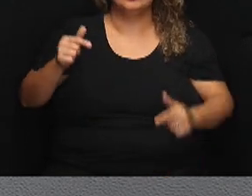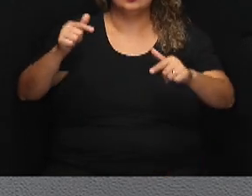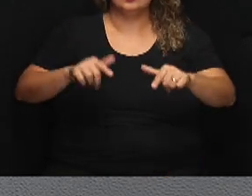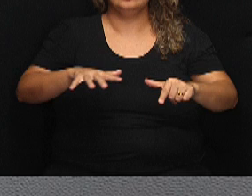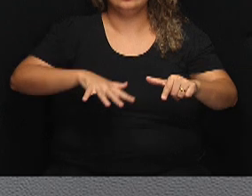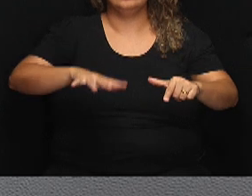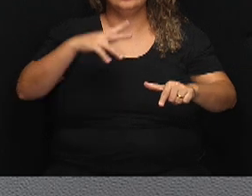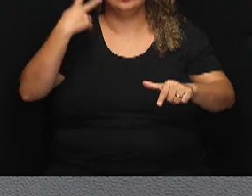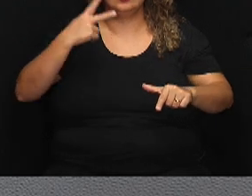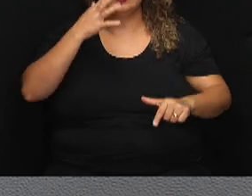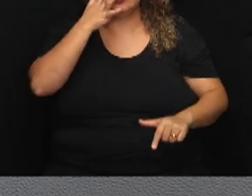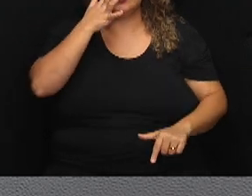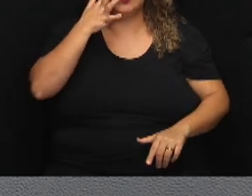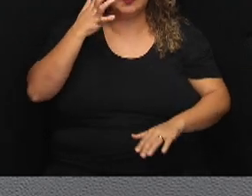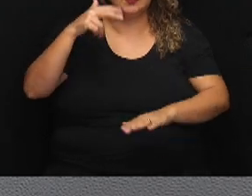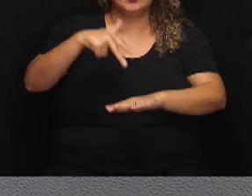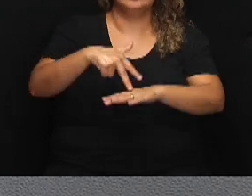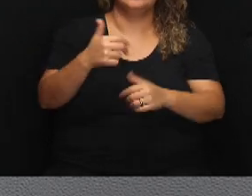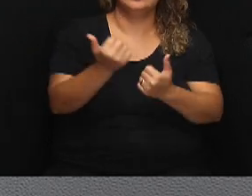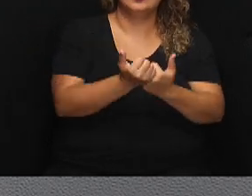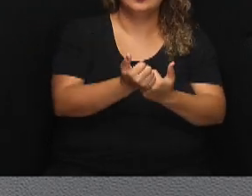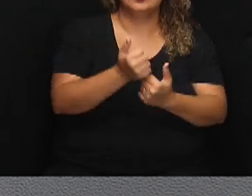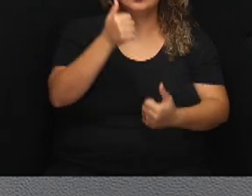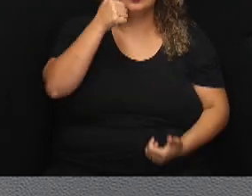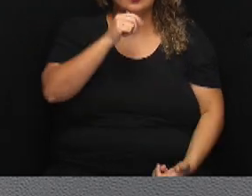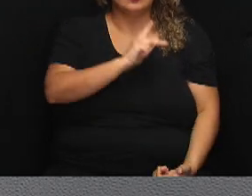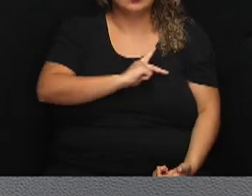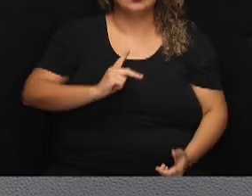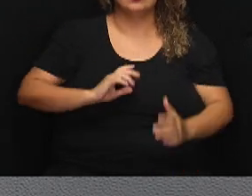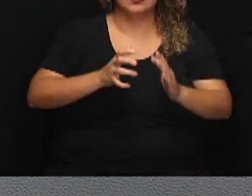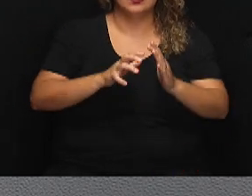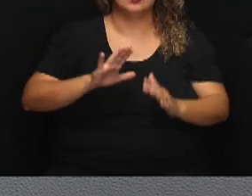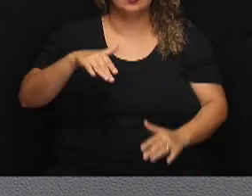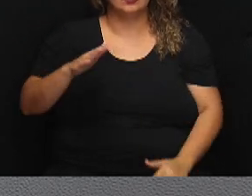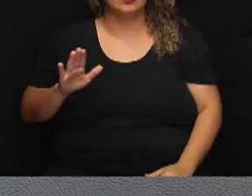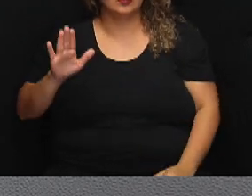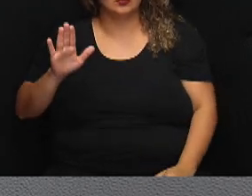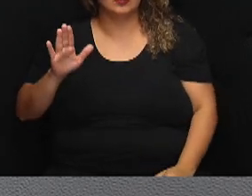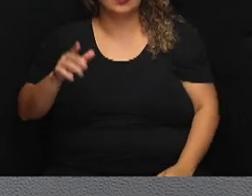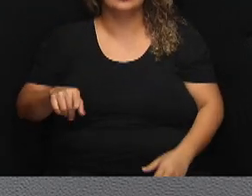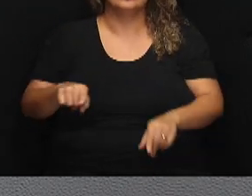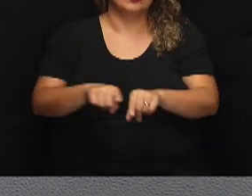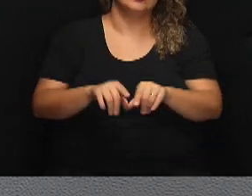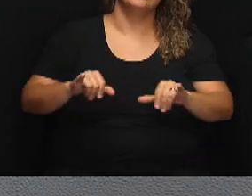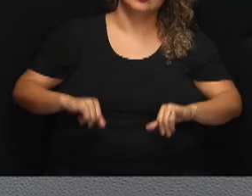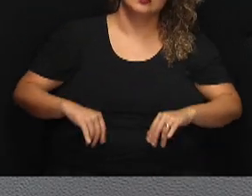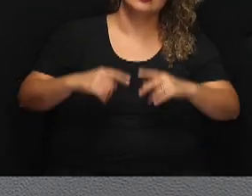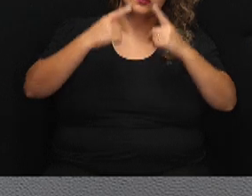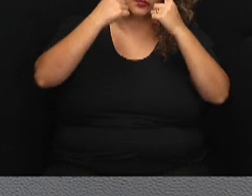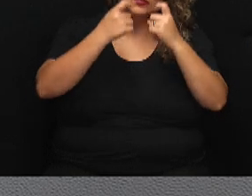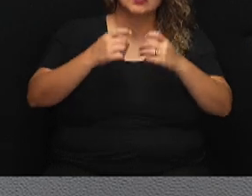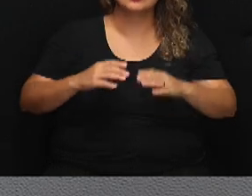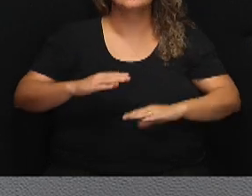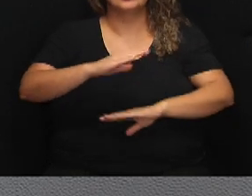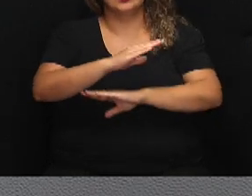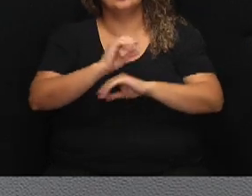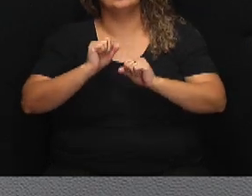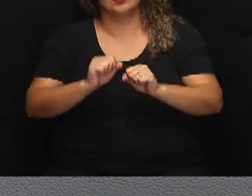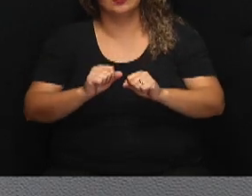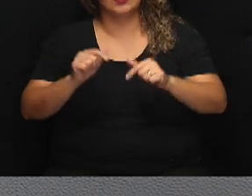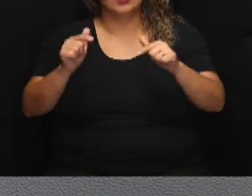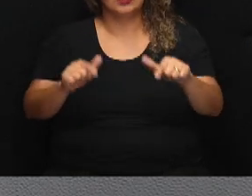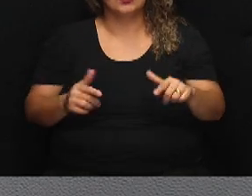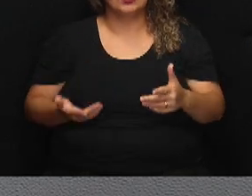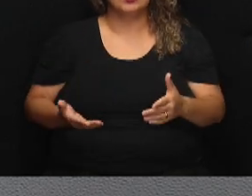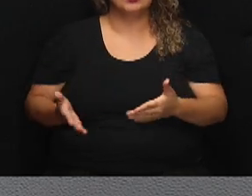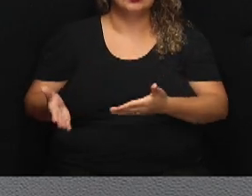política, então ocupando o cargo de presidenta de partido, quando são candidatas, também sofrem com essa violência e a Câmara também poderia ser esse espaço